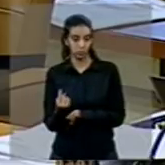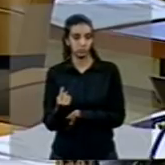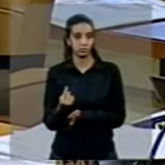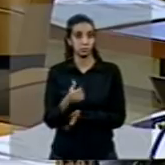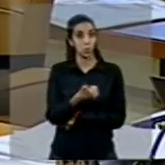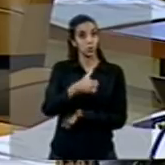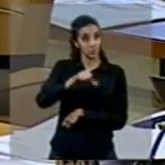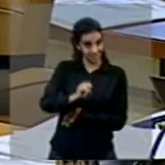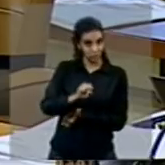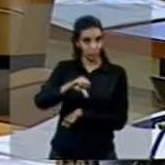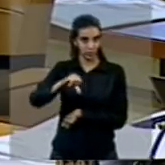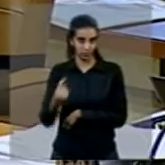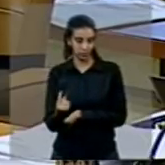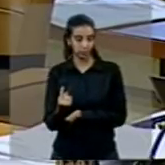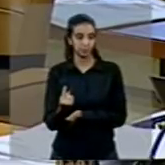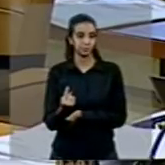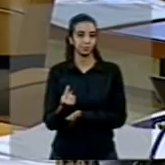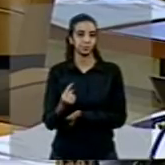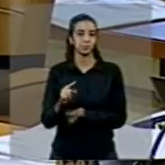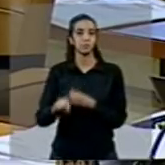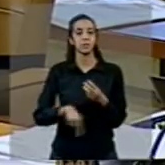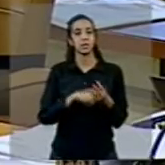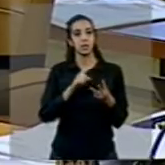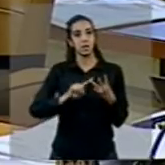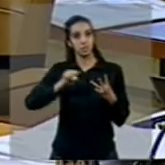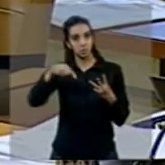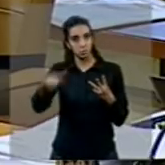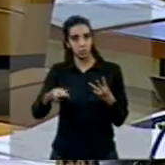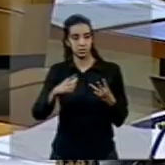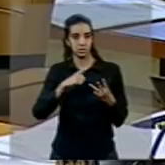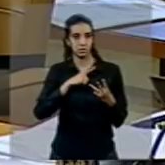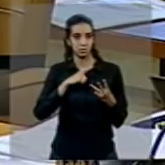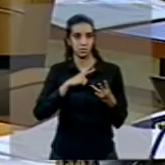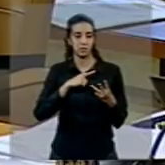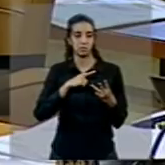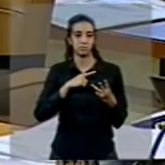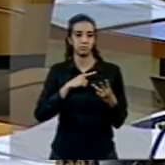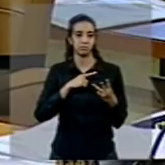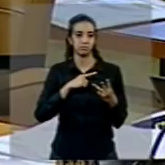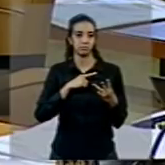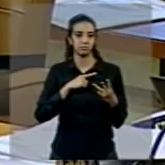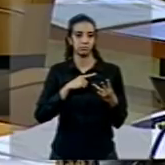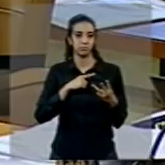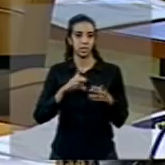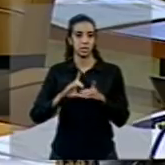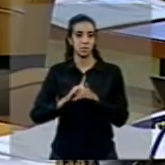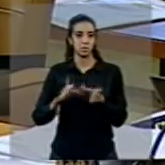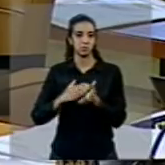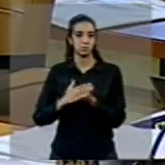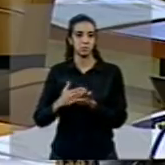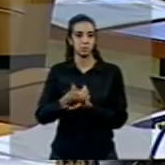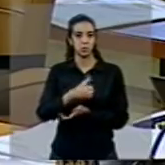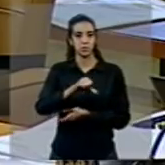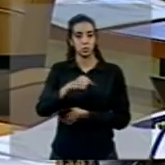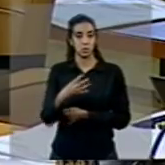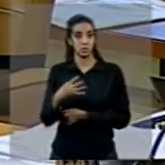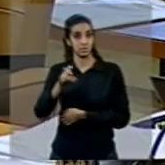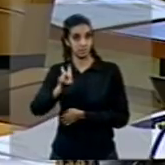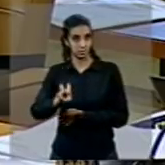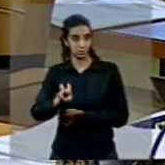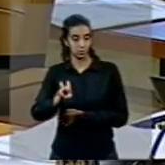chego ao interregno democrático que se estabelece a partir de